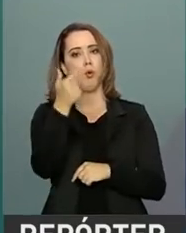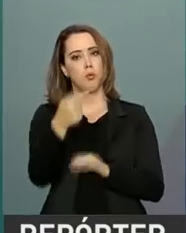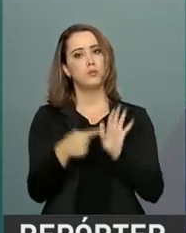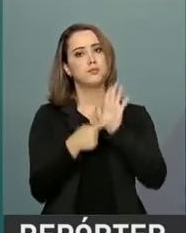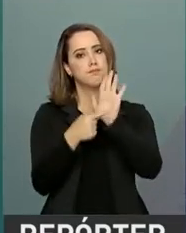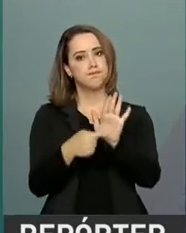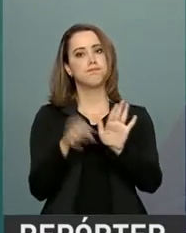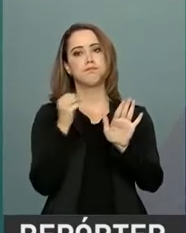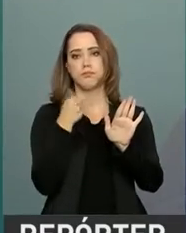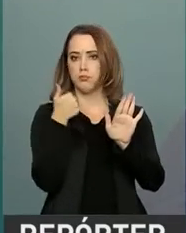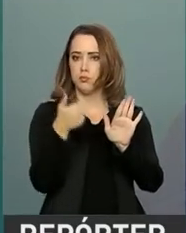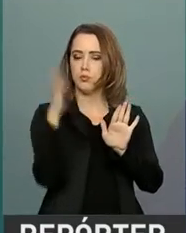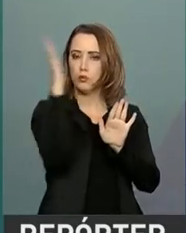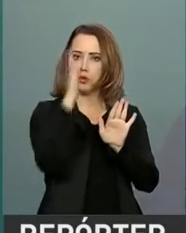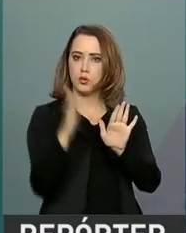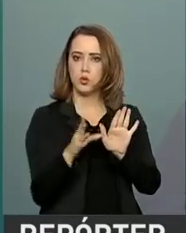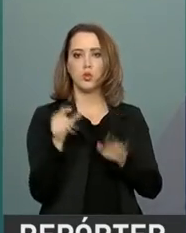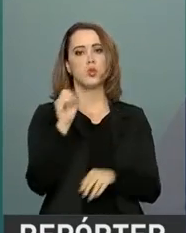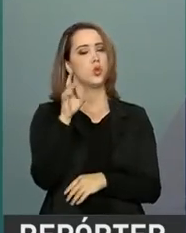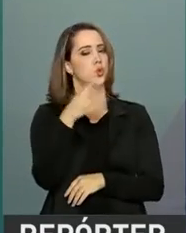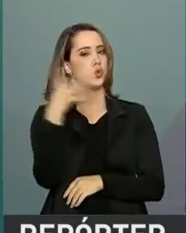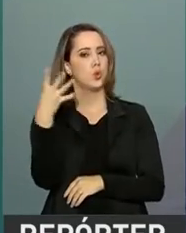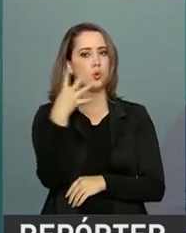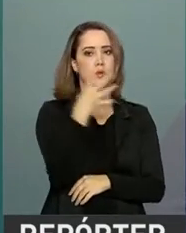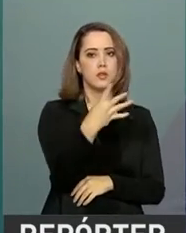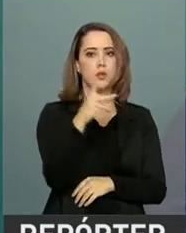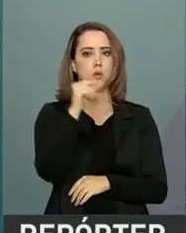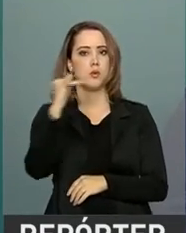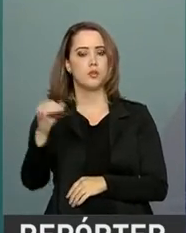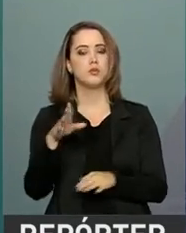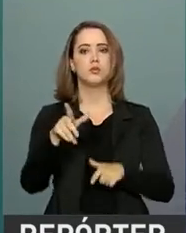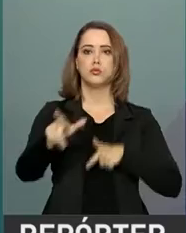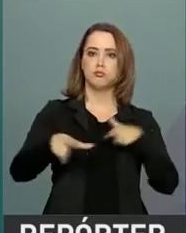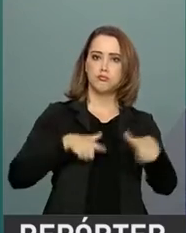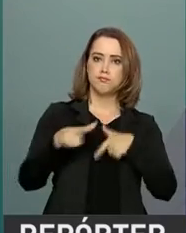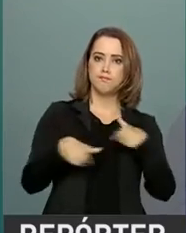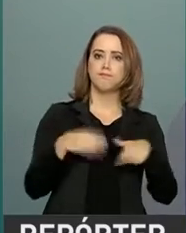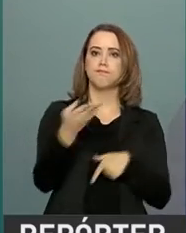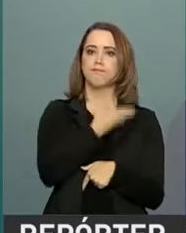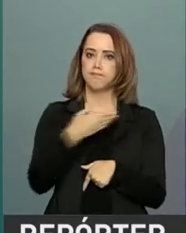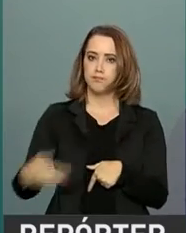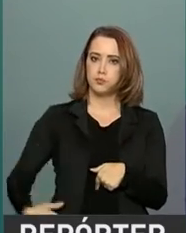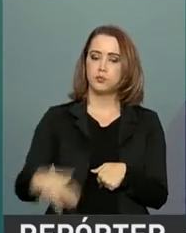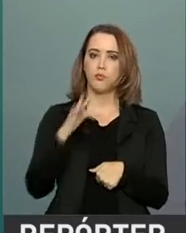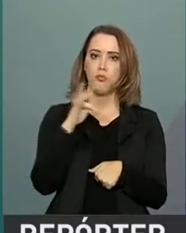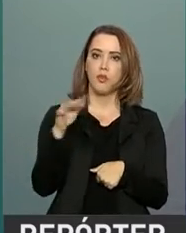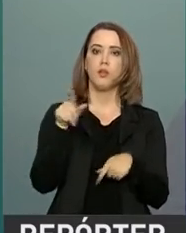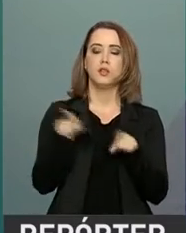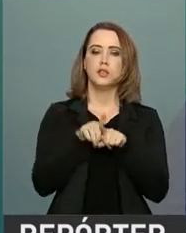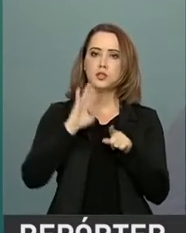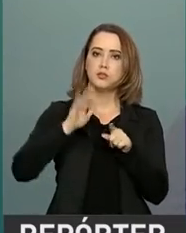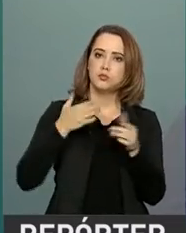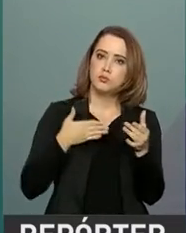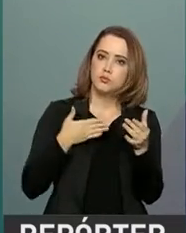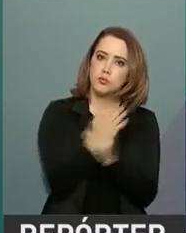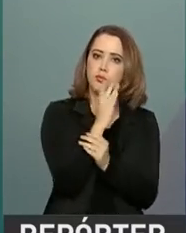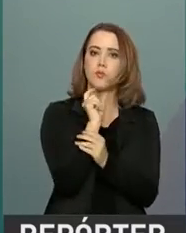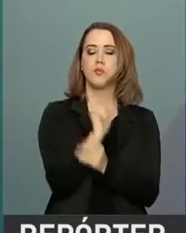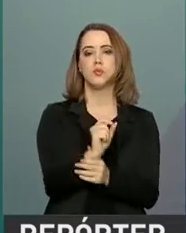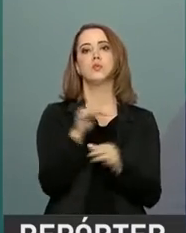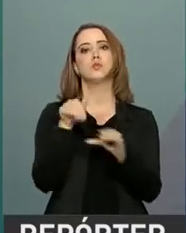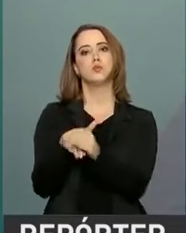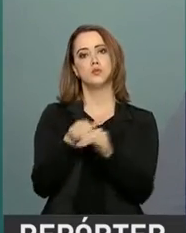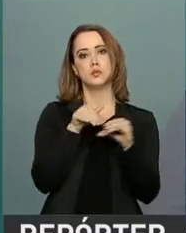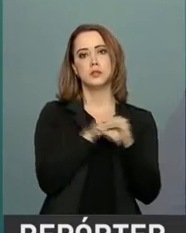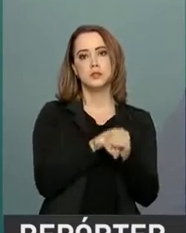tão pouco tempo de governo em apenas 44 dias de governo nós aprovamos matérias importantes foi dito na reunião matérias